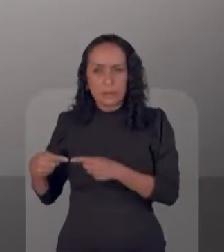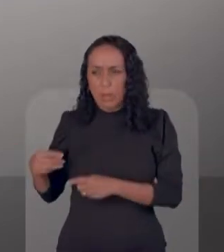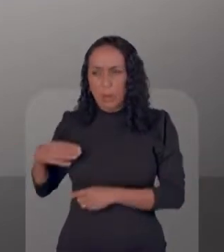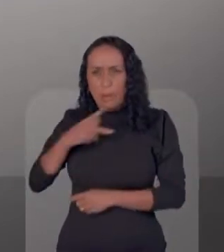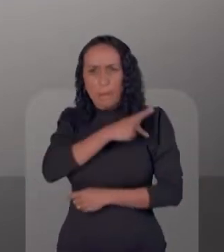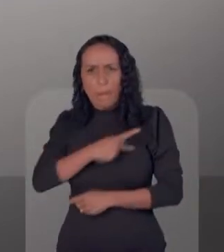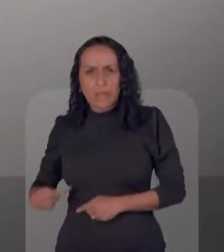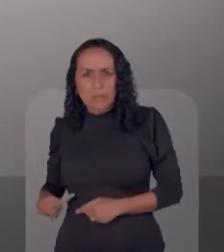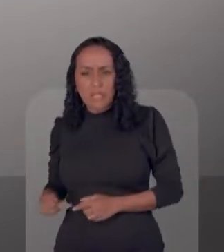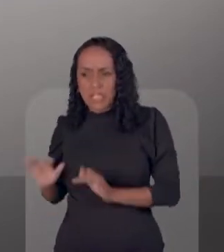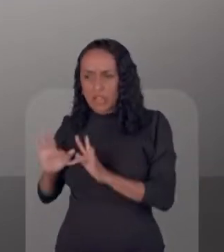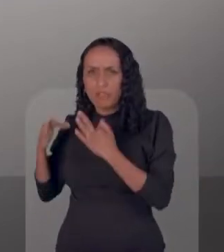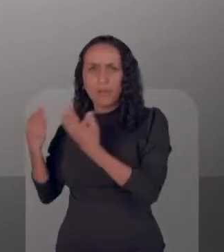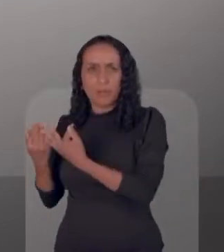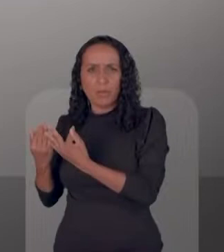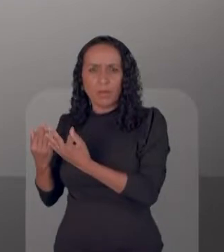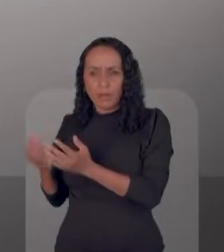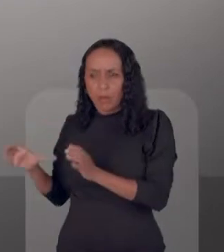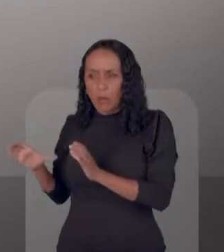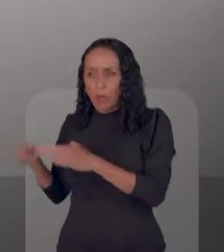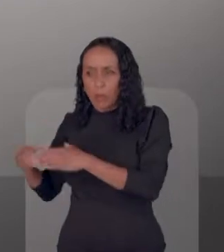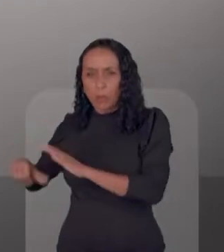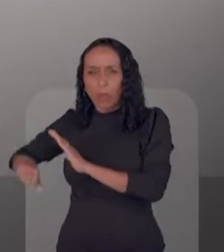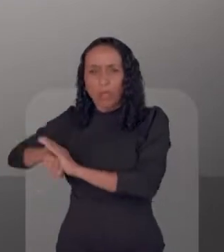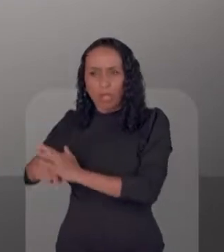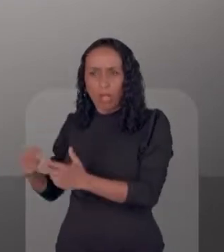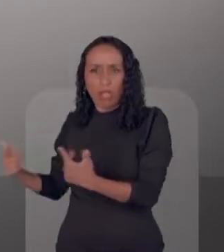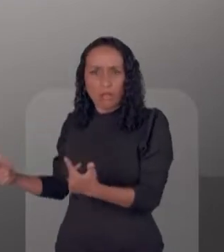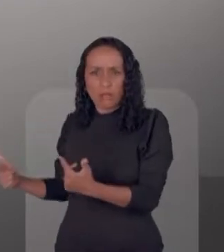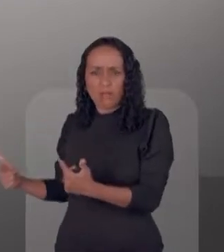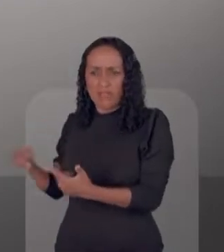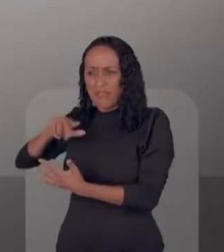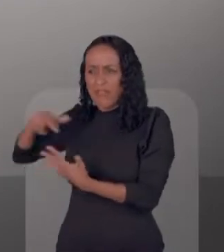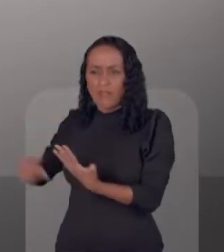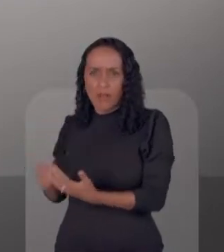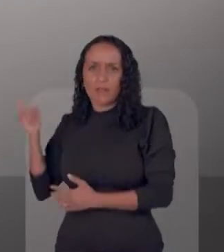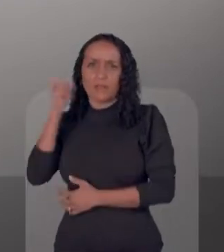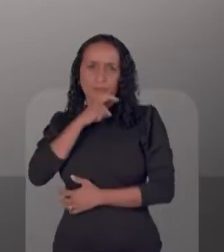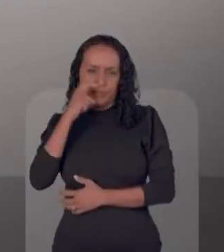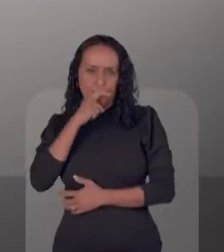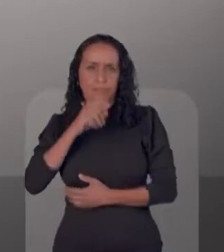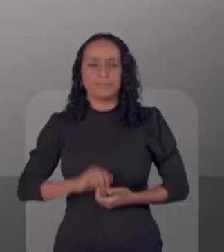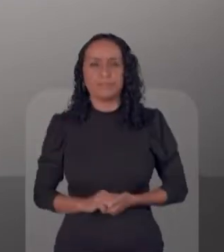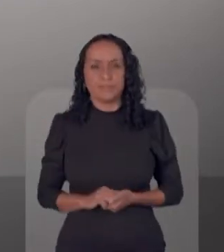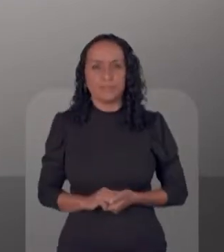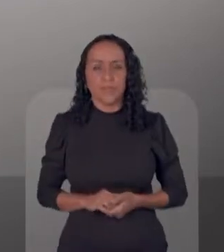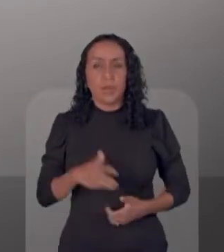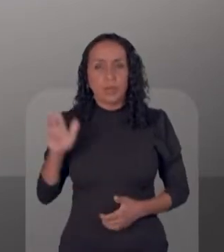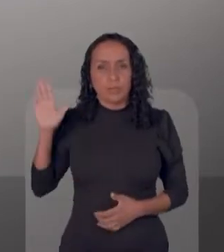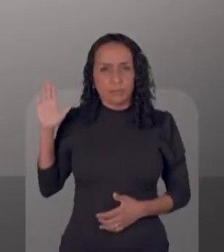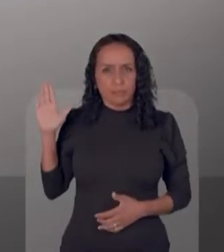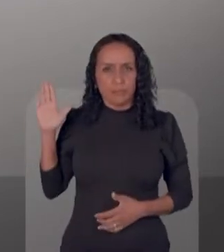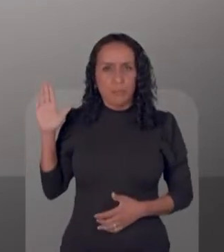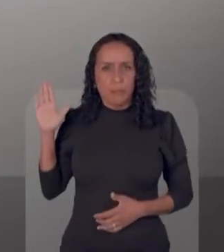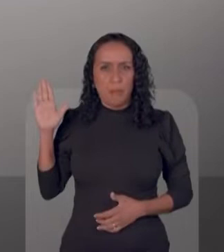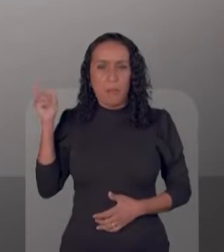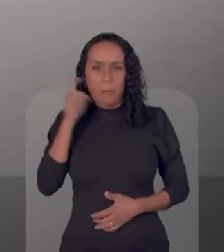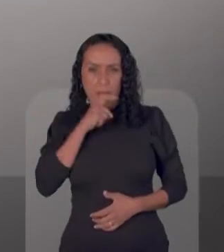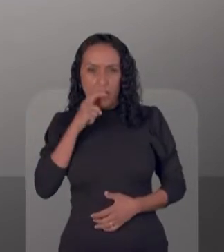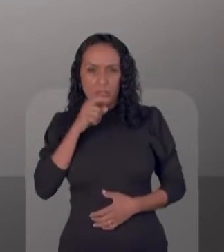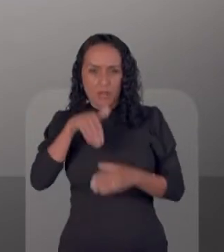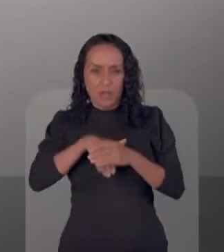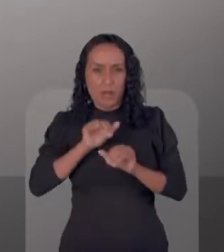o presidente e seus familiares com criminosos através de uma série de mentiras. Quando um candidato mente na